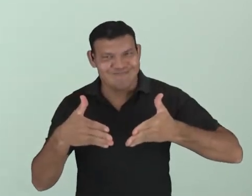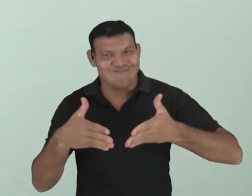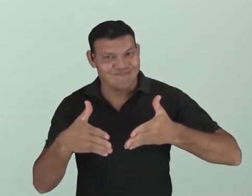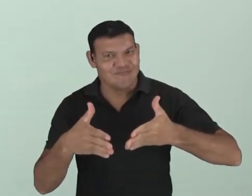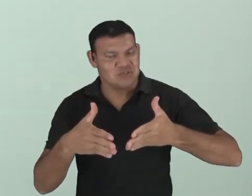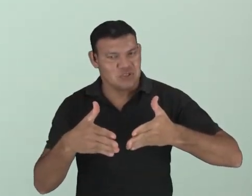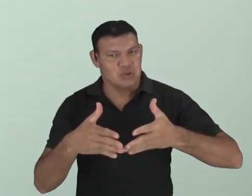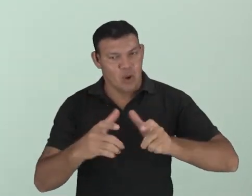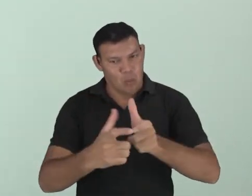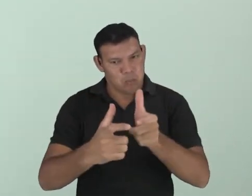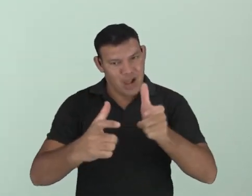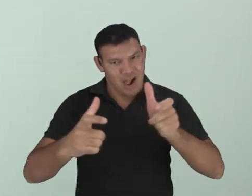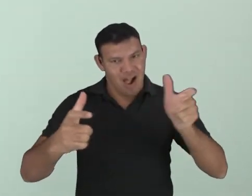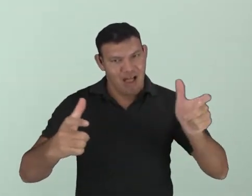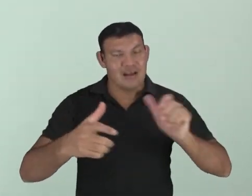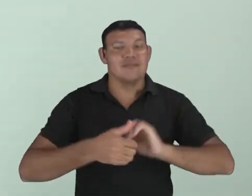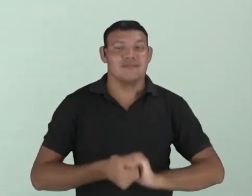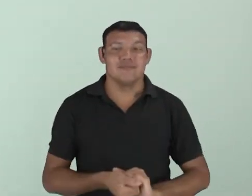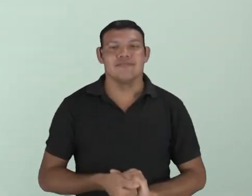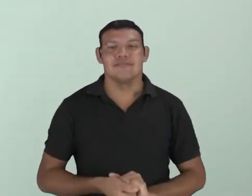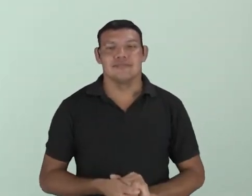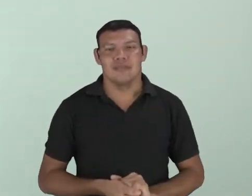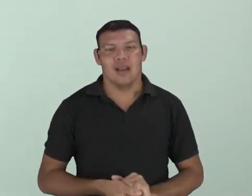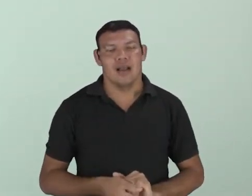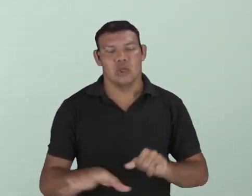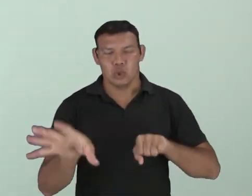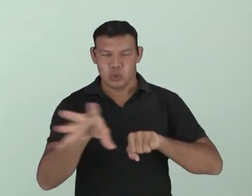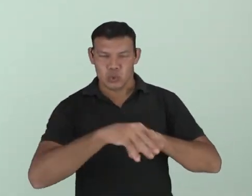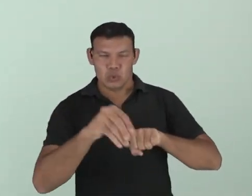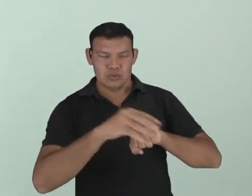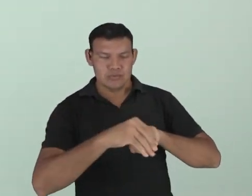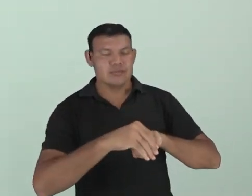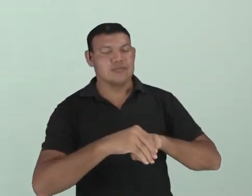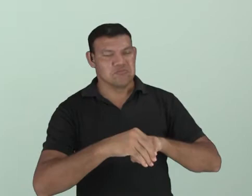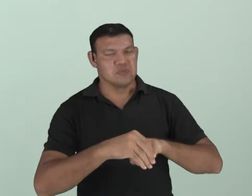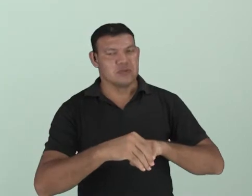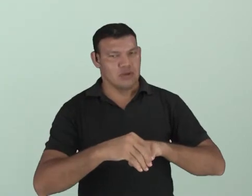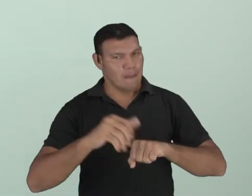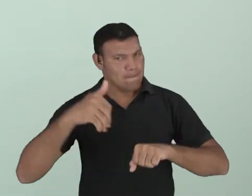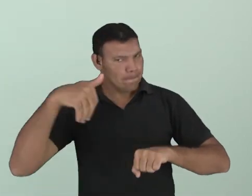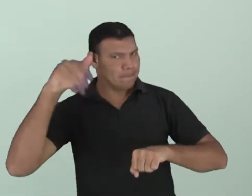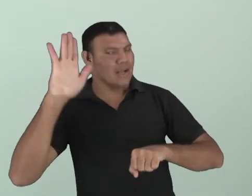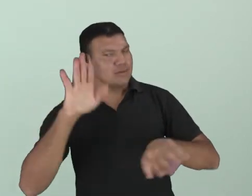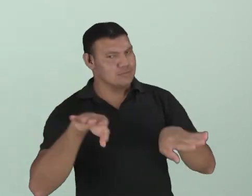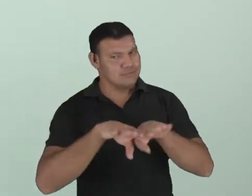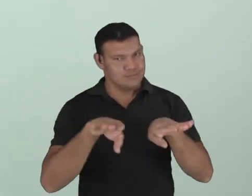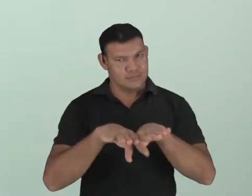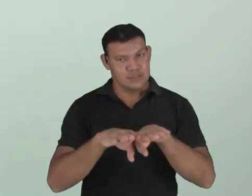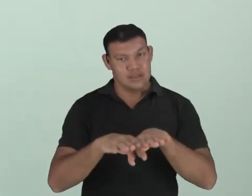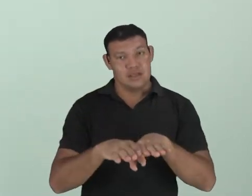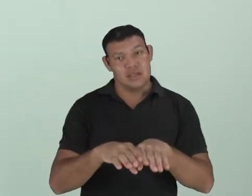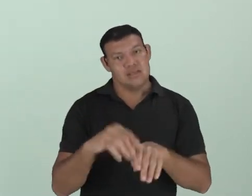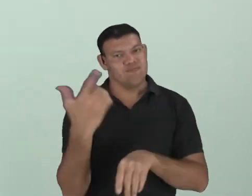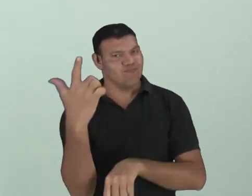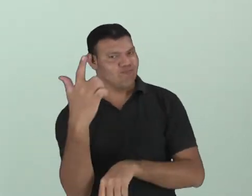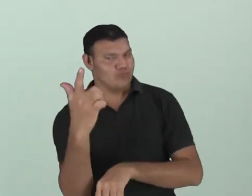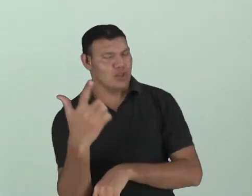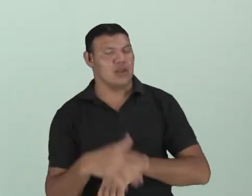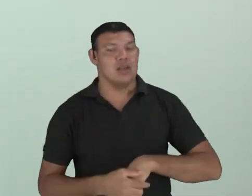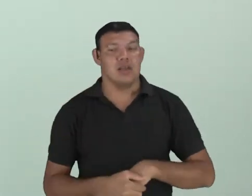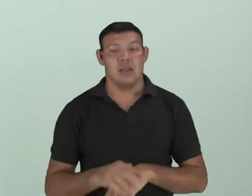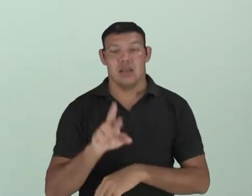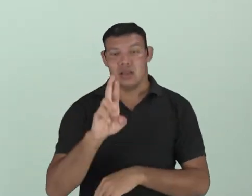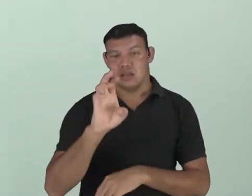muito maior. Então, a probabilidade de você assimilar o conteúdo também ela é maior do que se não houvesse uma recompensa.